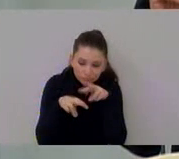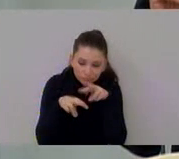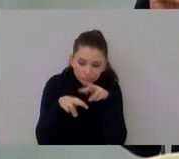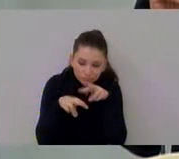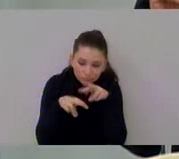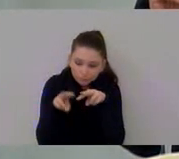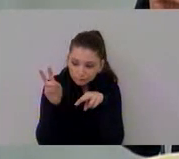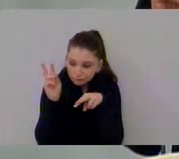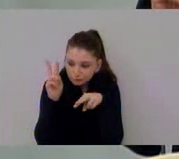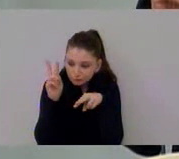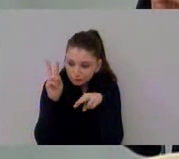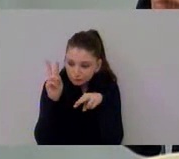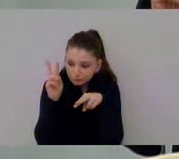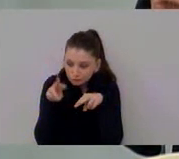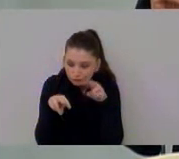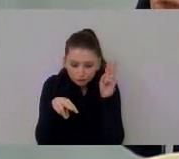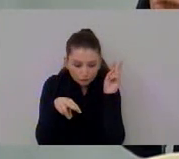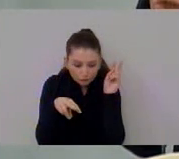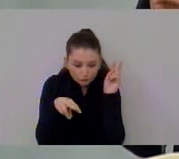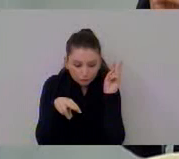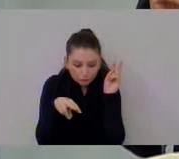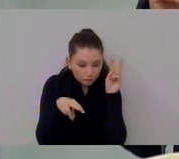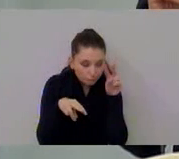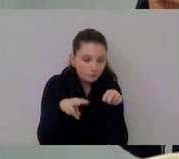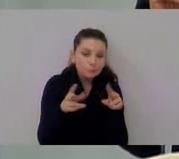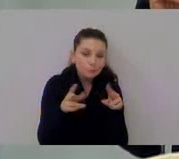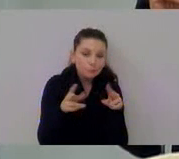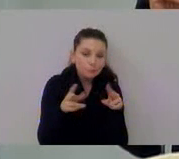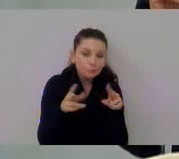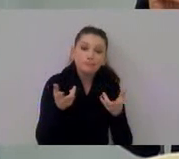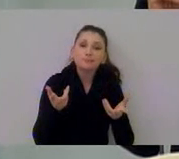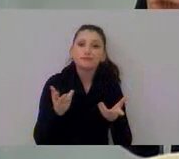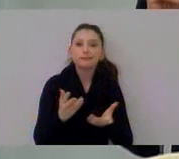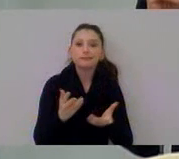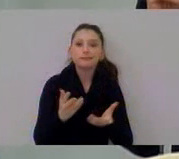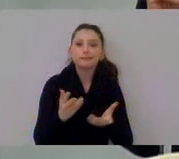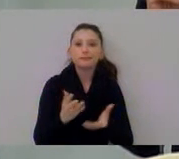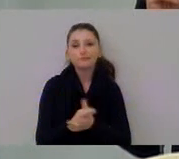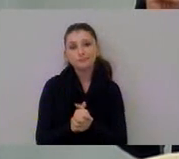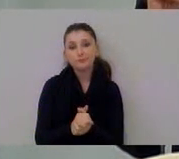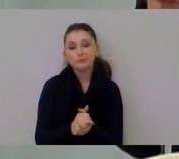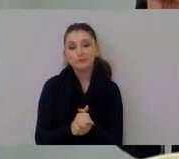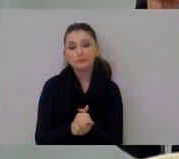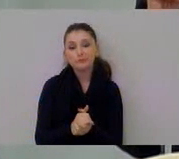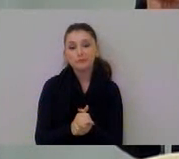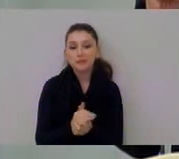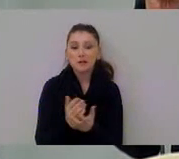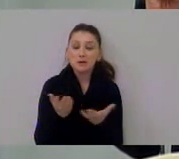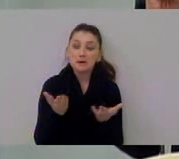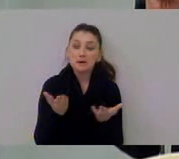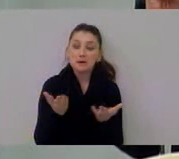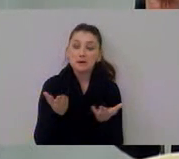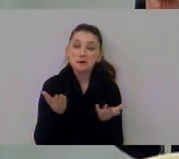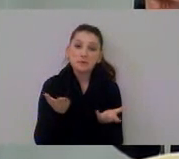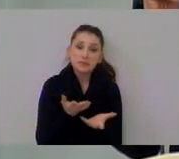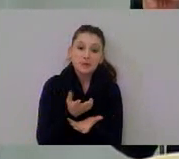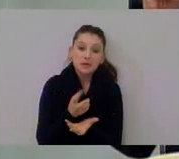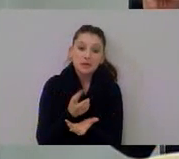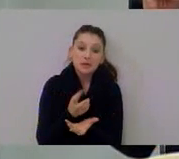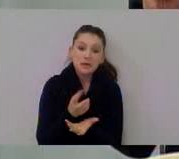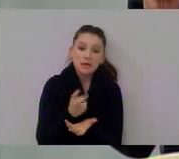E também, quanto a via rápida também, que é do